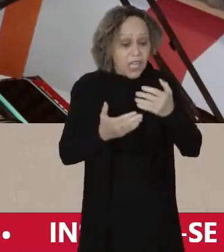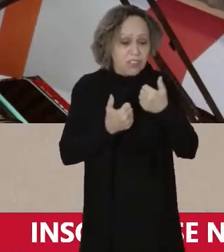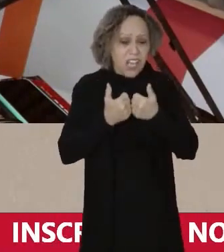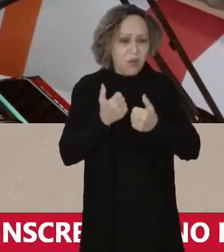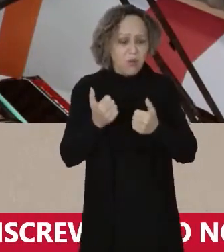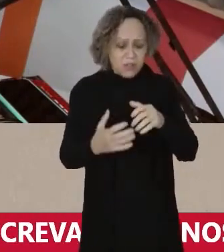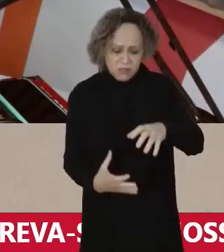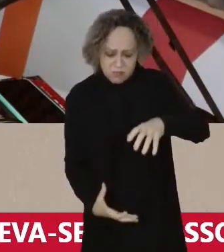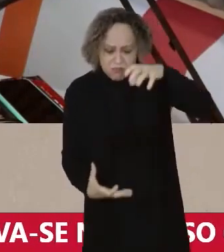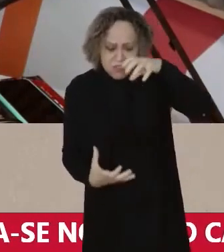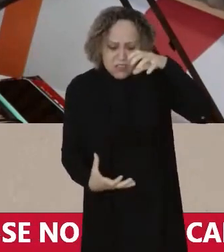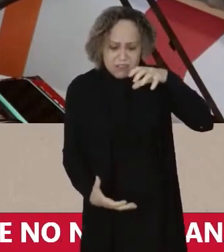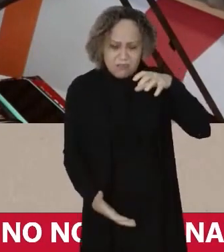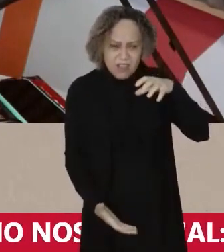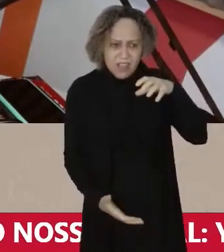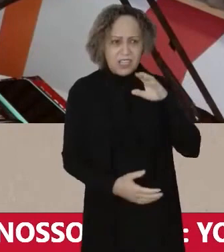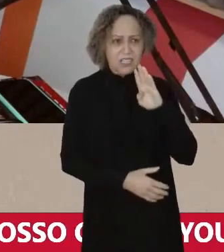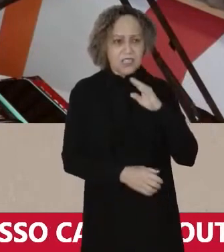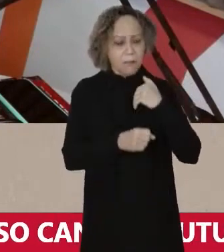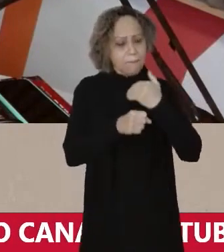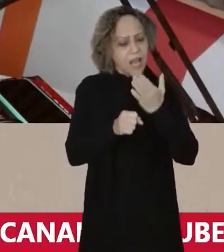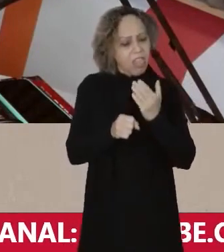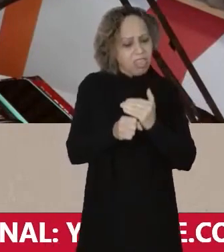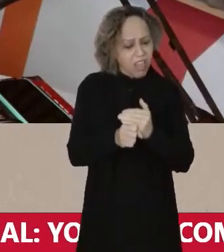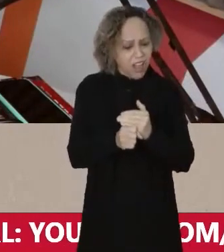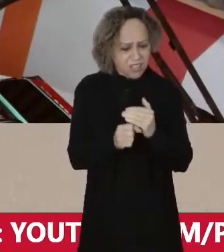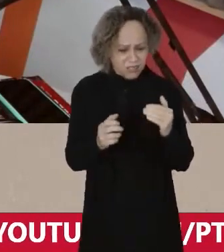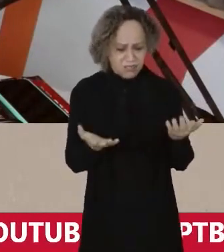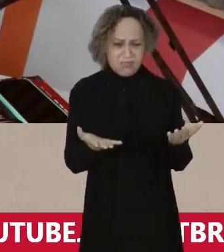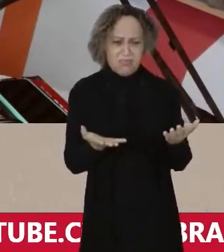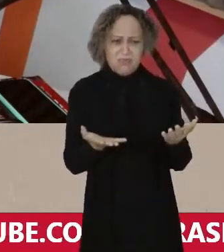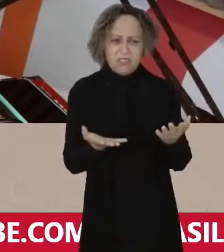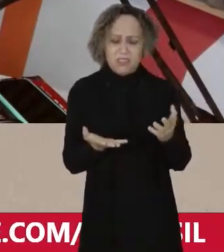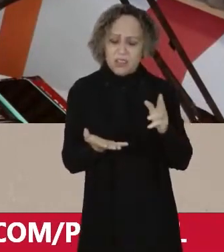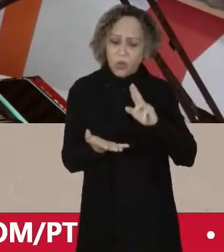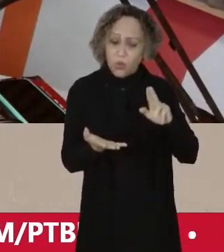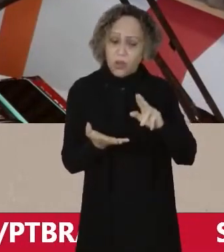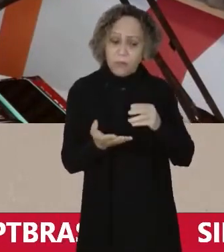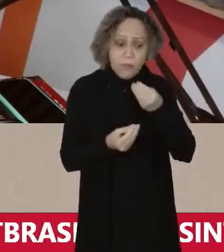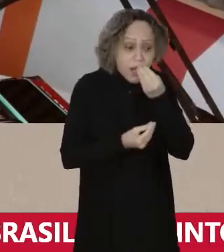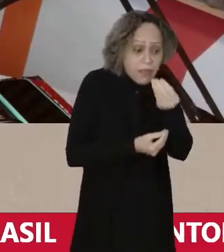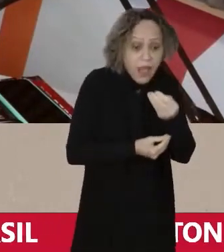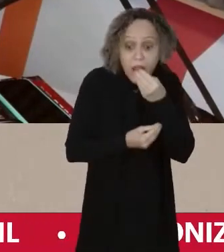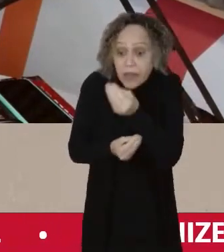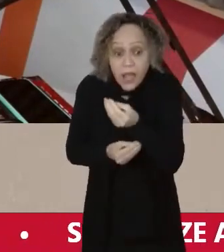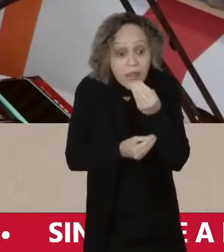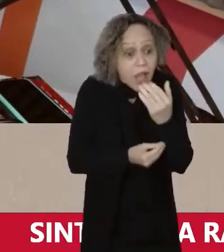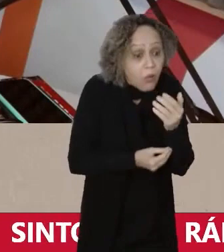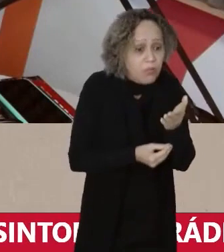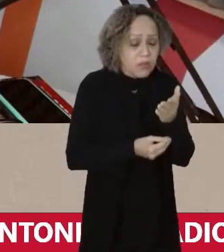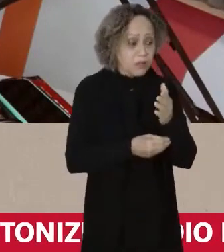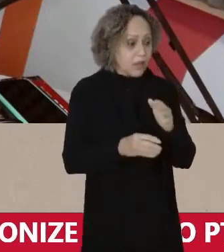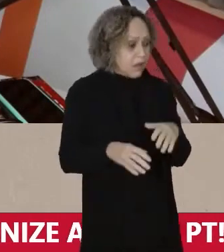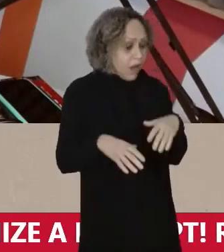de batata, que nós usamos para alimentar. E muitas das vezes nós falamos assim, acabou, e chega uma